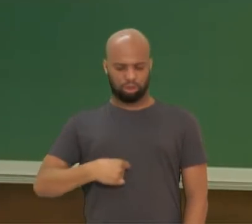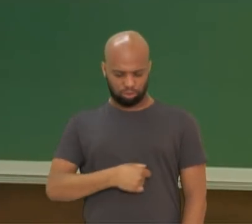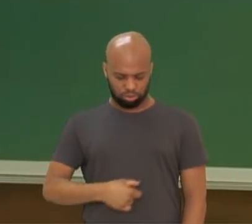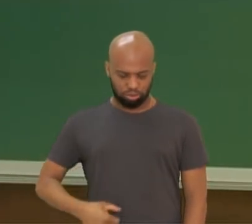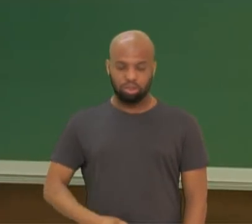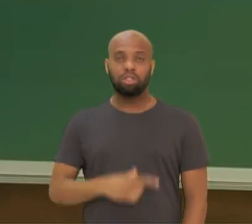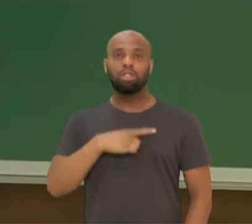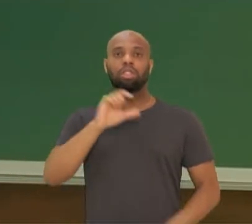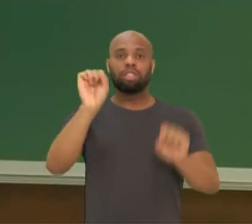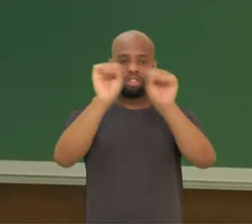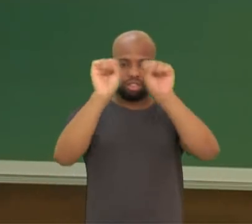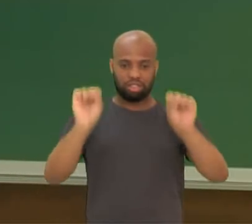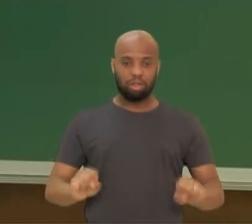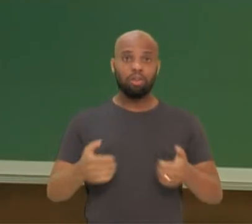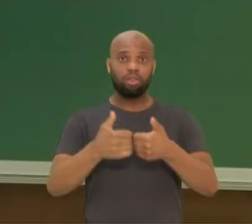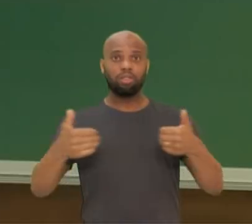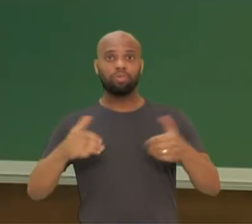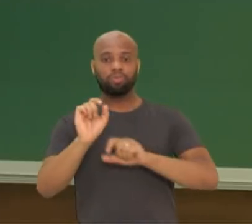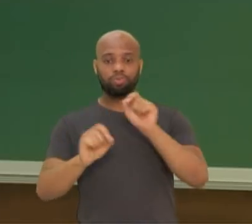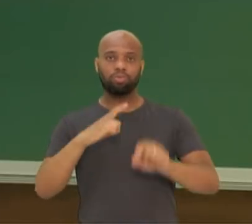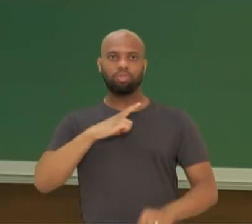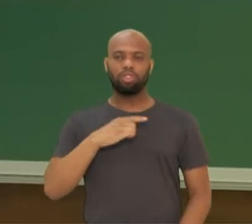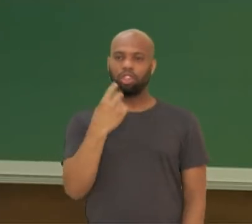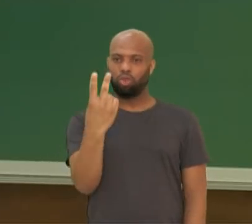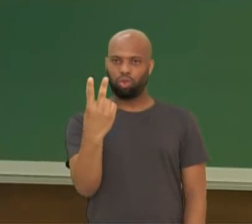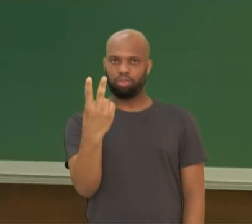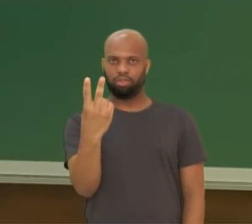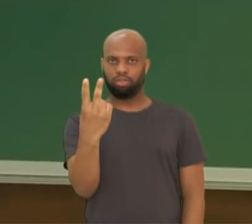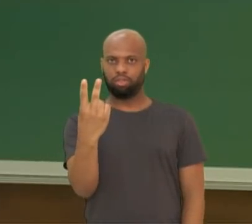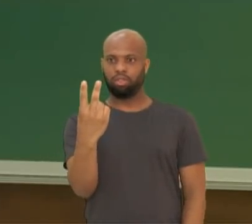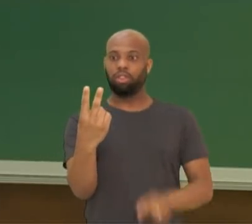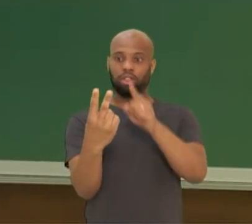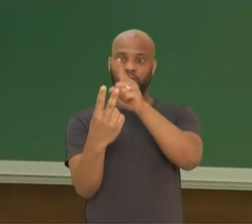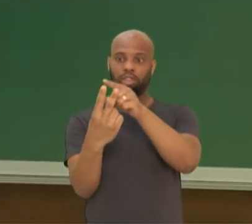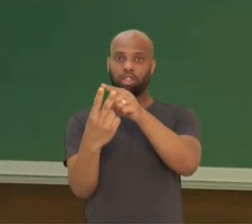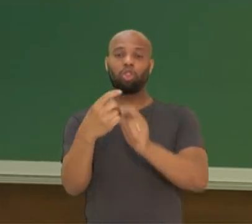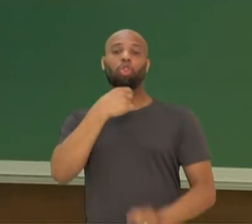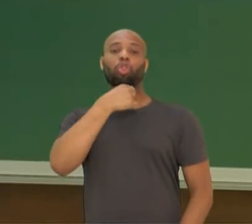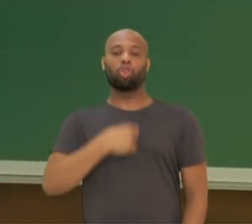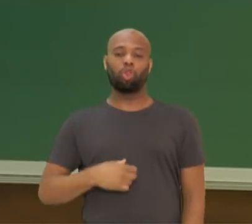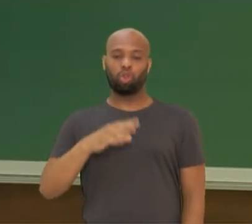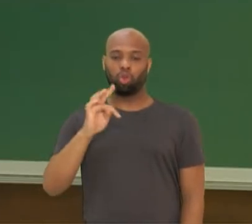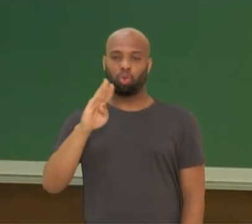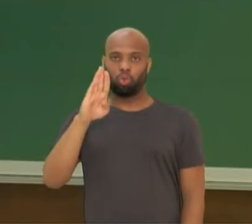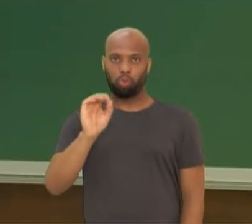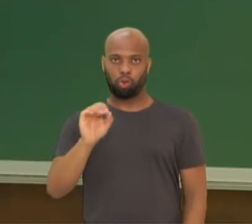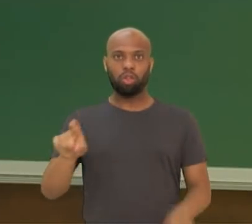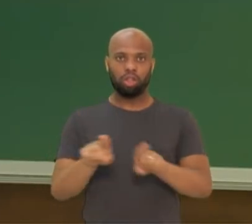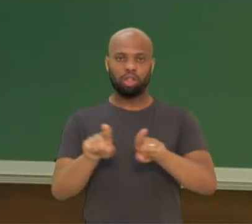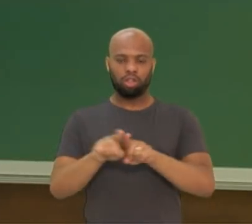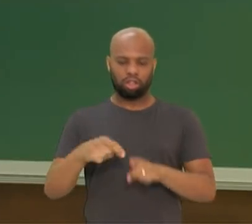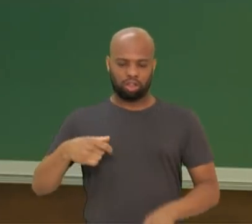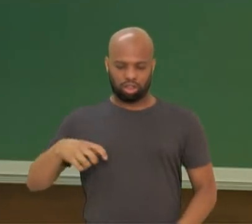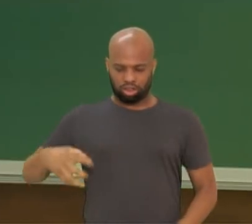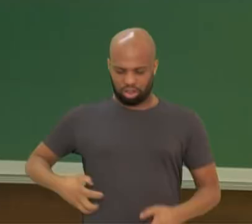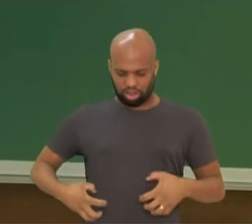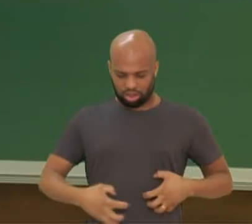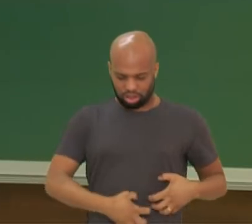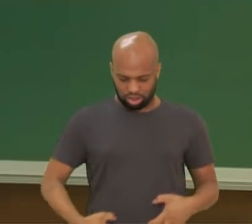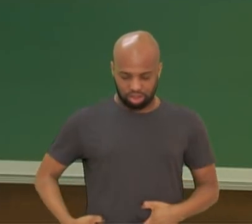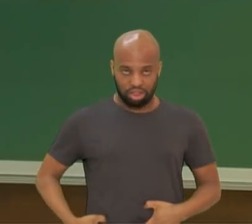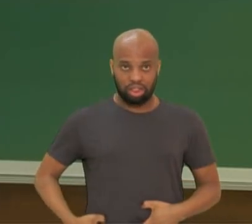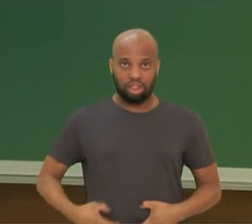digestório, ele vai ser dividido em duas partes, tubo digestório e órgãos ou